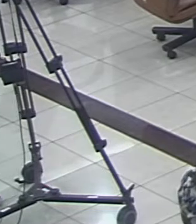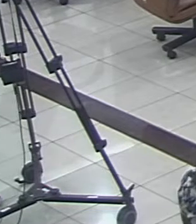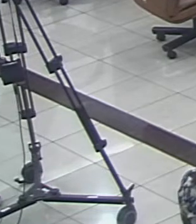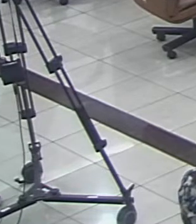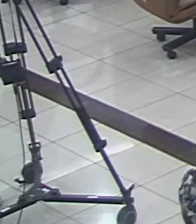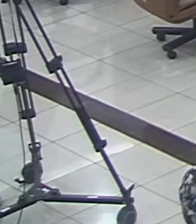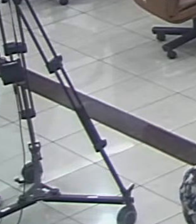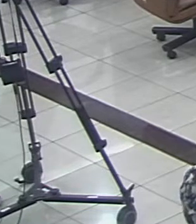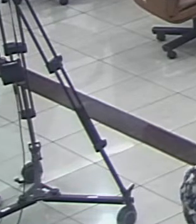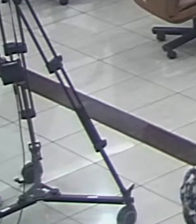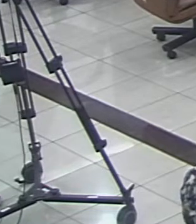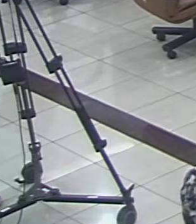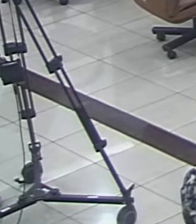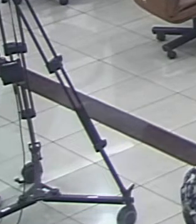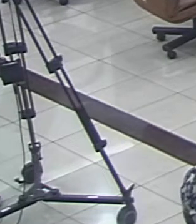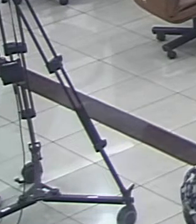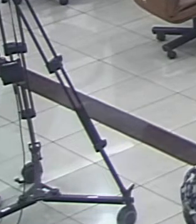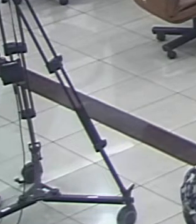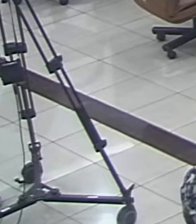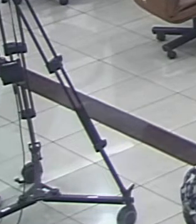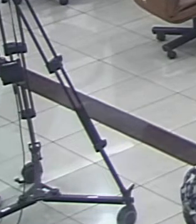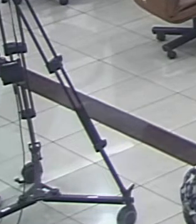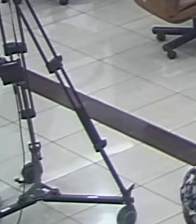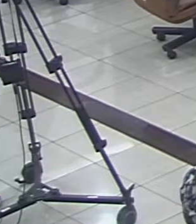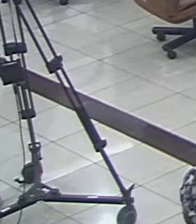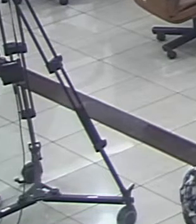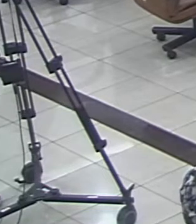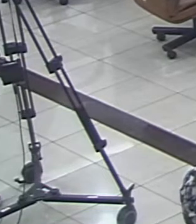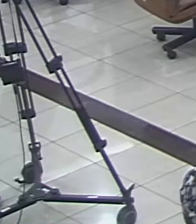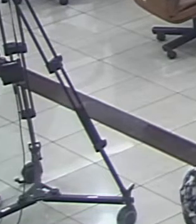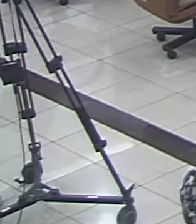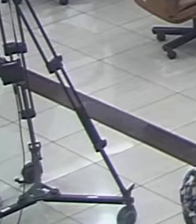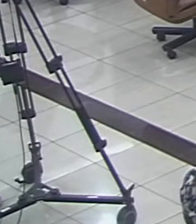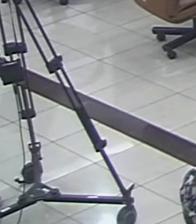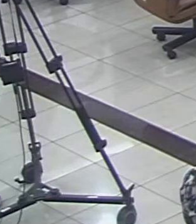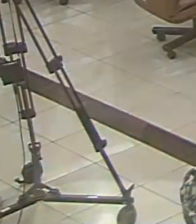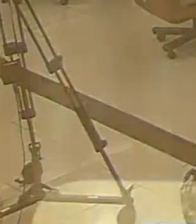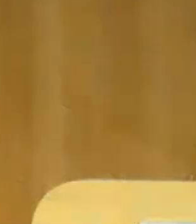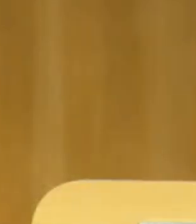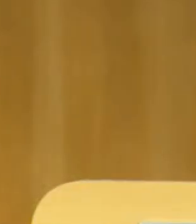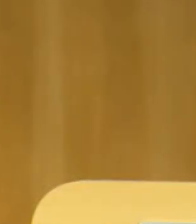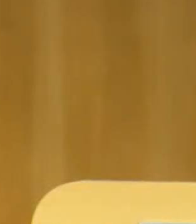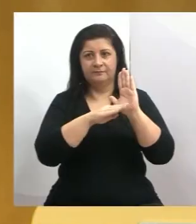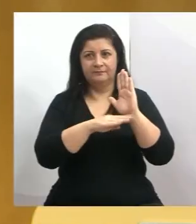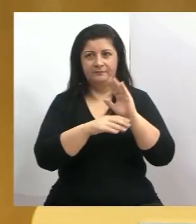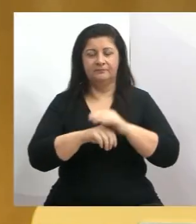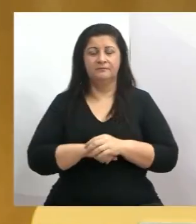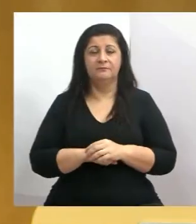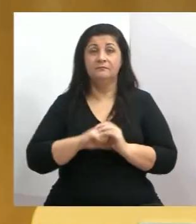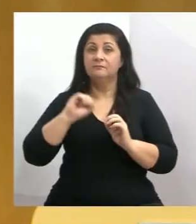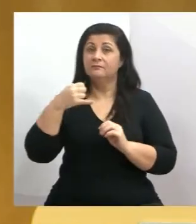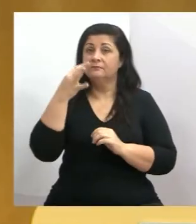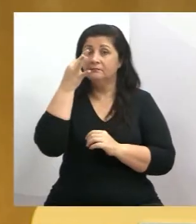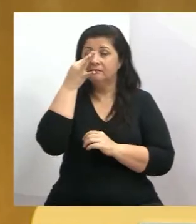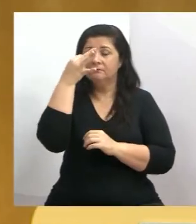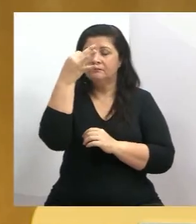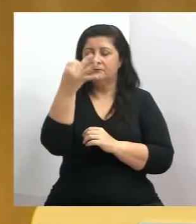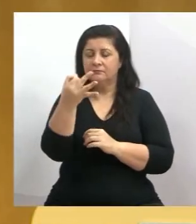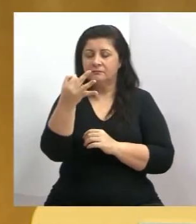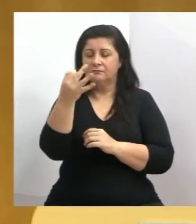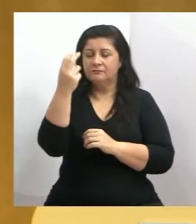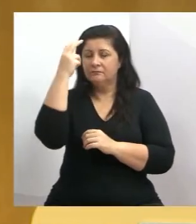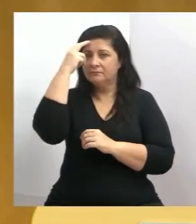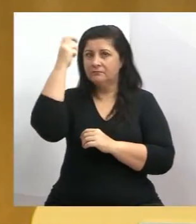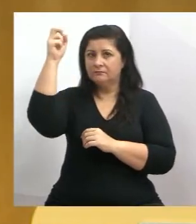minhas palavras e guardar no coração os meus mandamentos se der ouvidos a